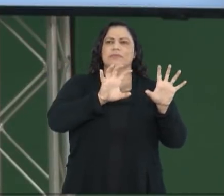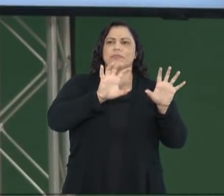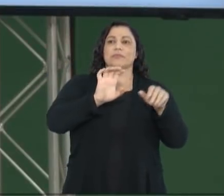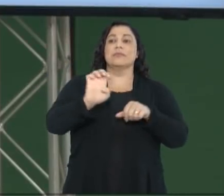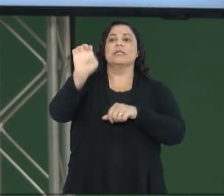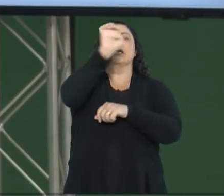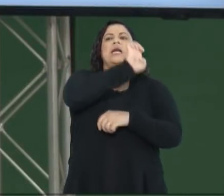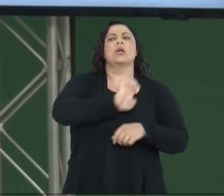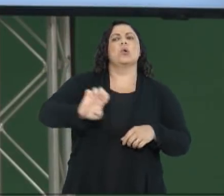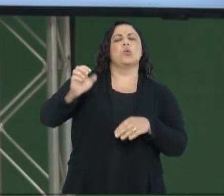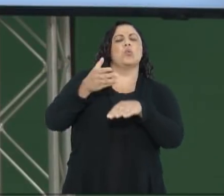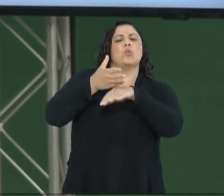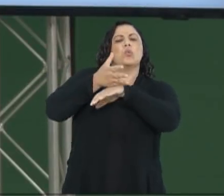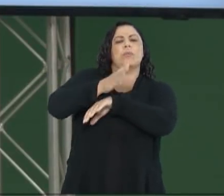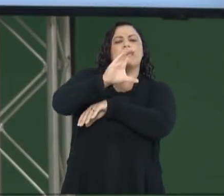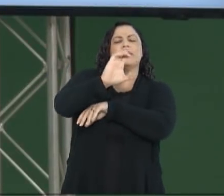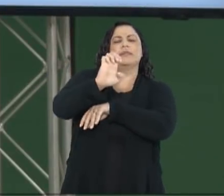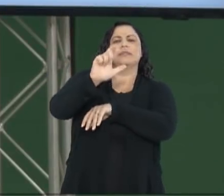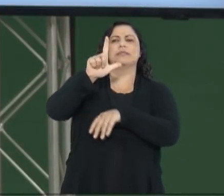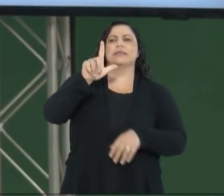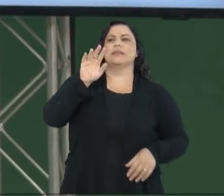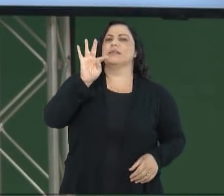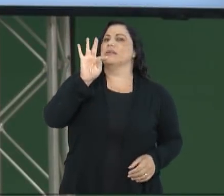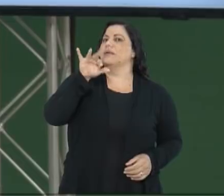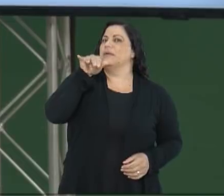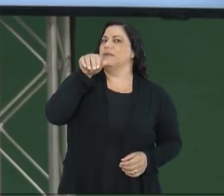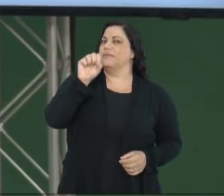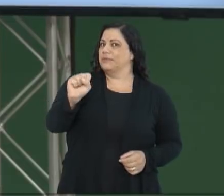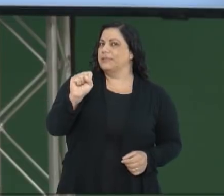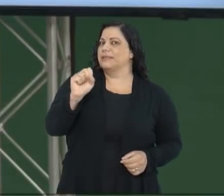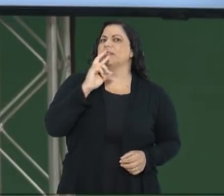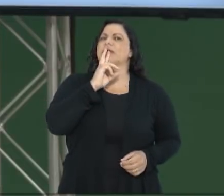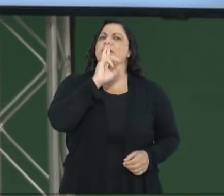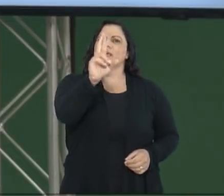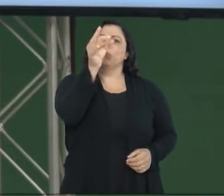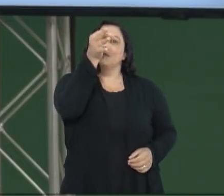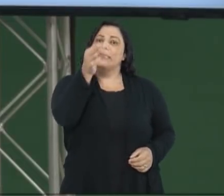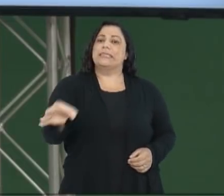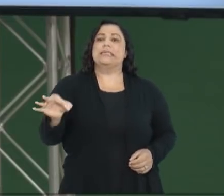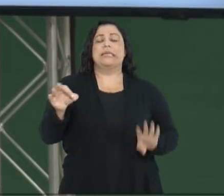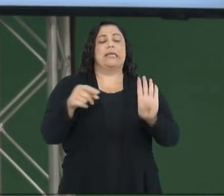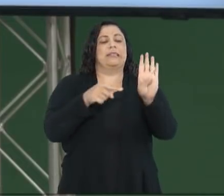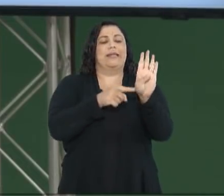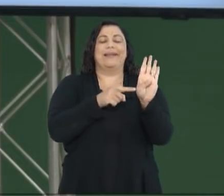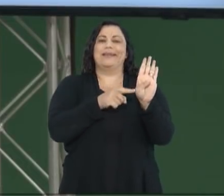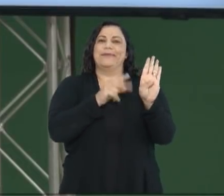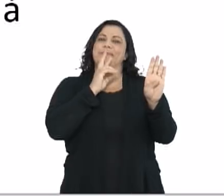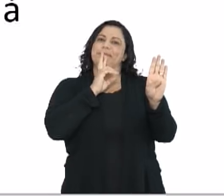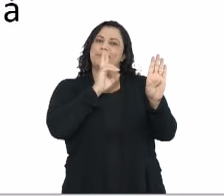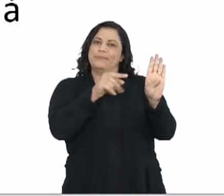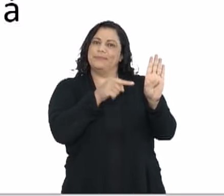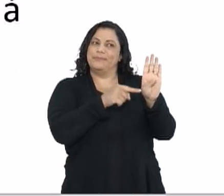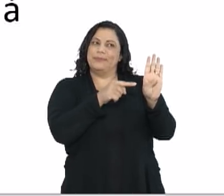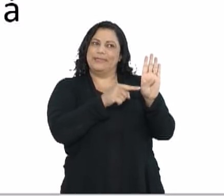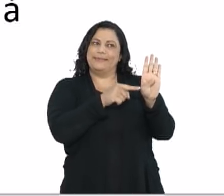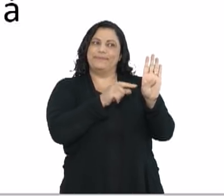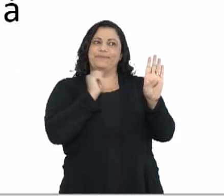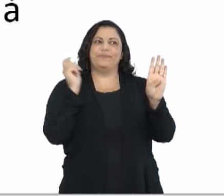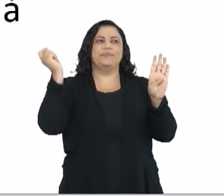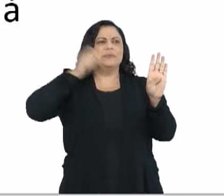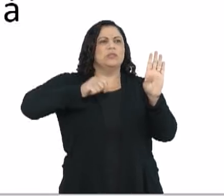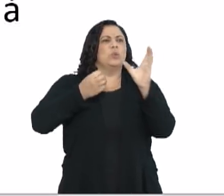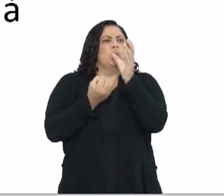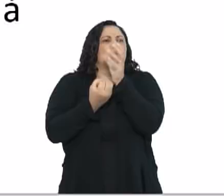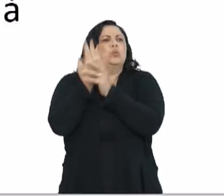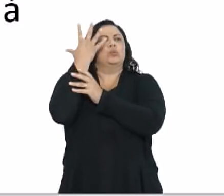celtas. Então, nós vamos ter ali os celtas que eram, a resposta certa é a letra B. Os celtas originários da região da Irlanda, mais tarde